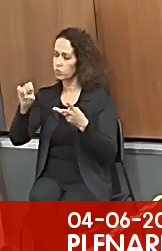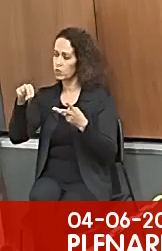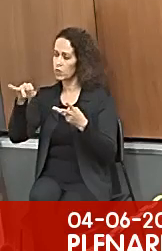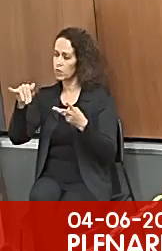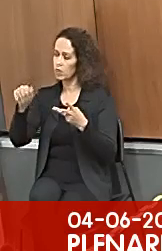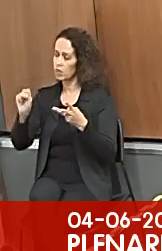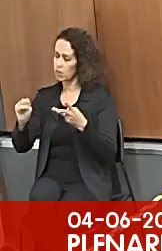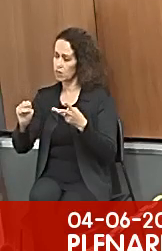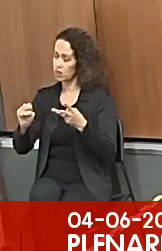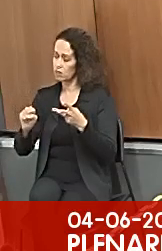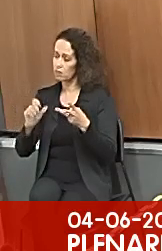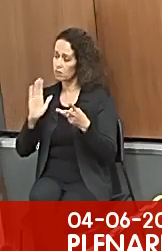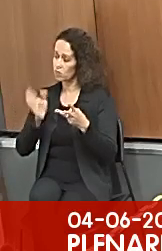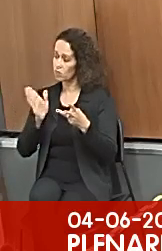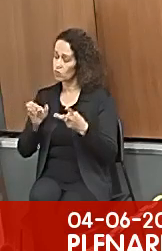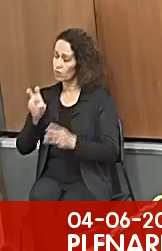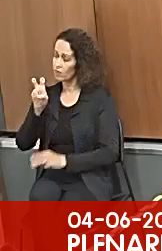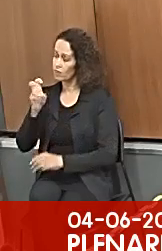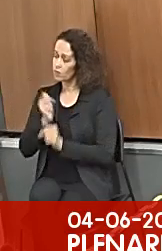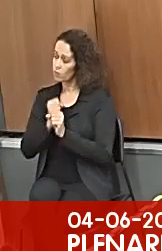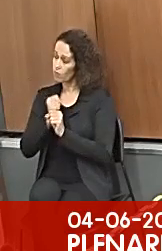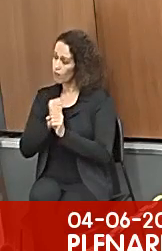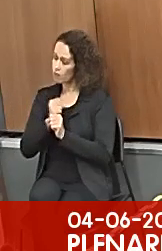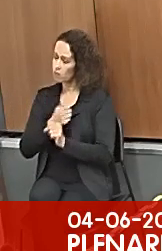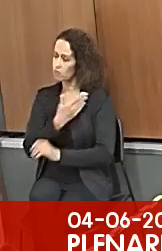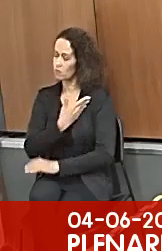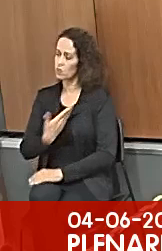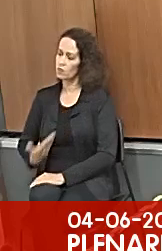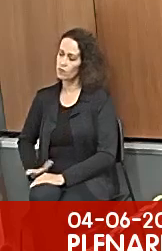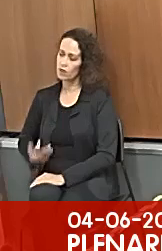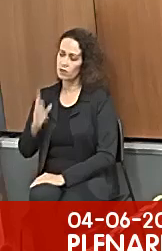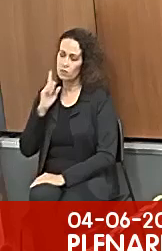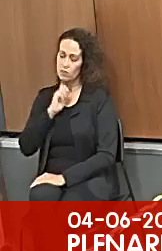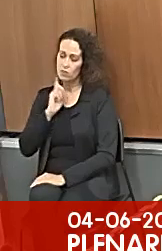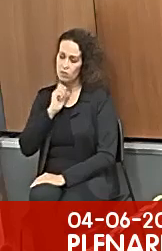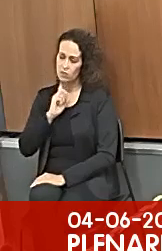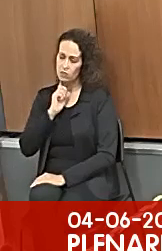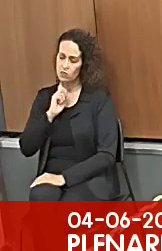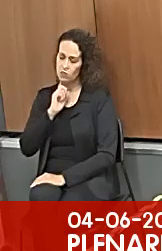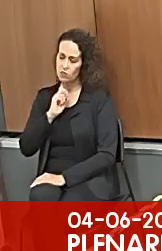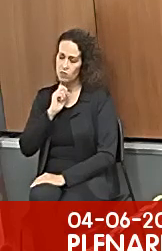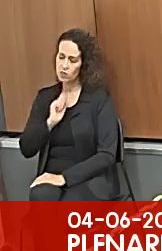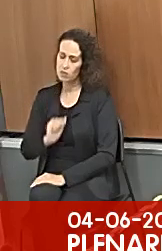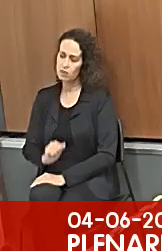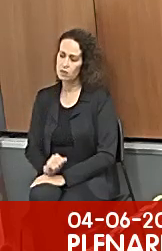E há 5 anos, o governo de Minas não indica